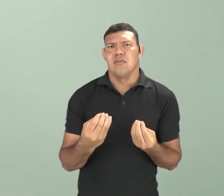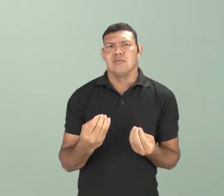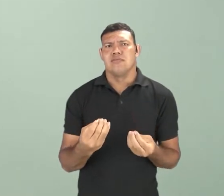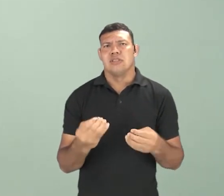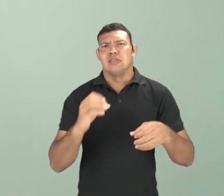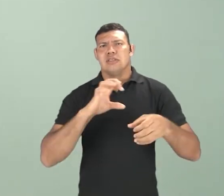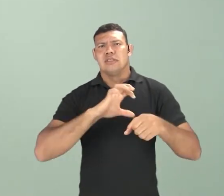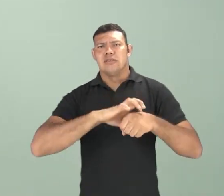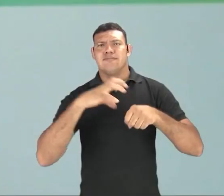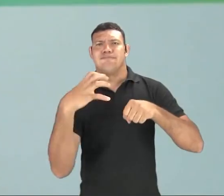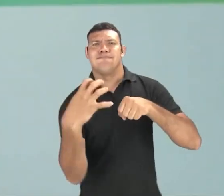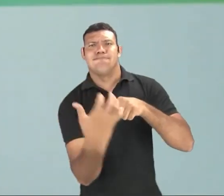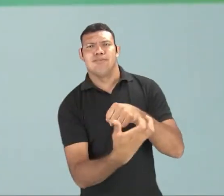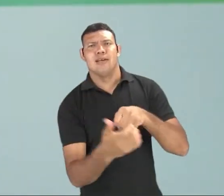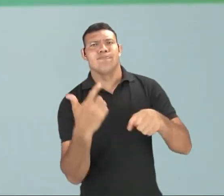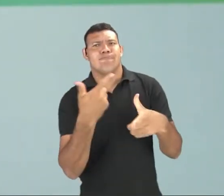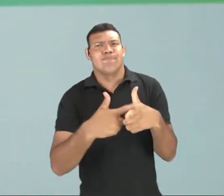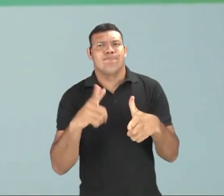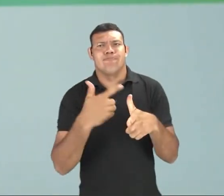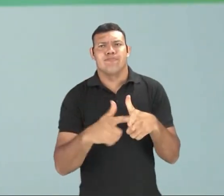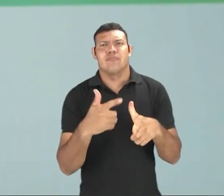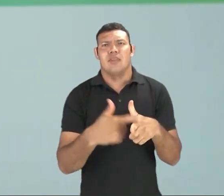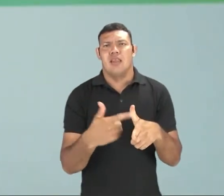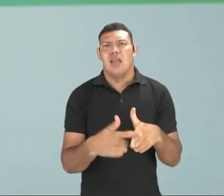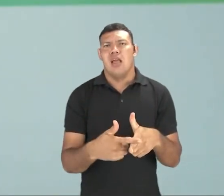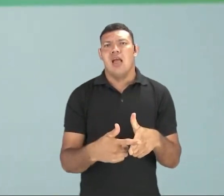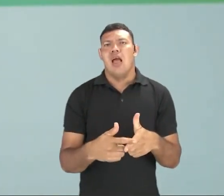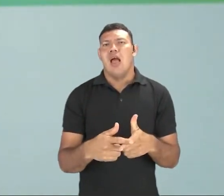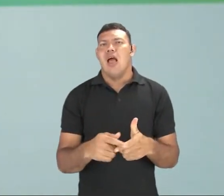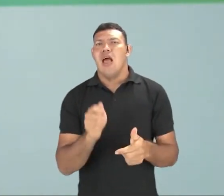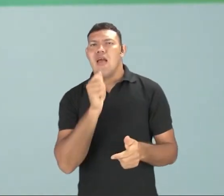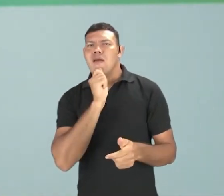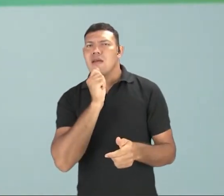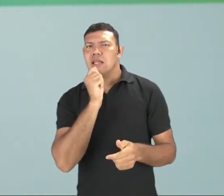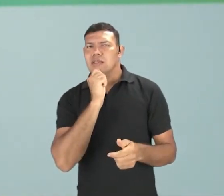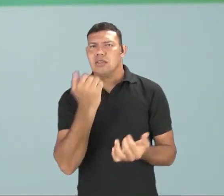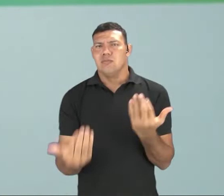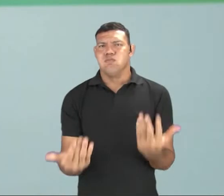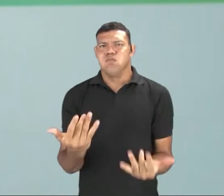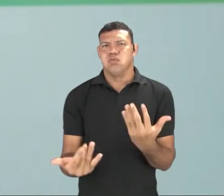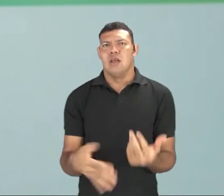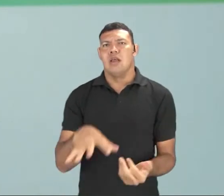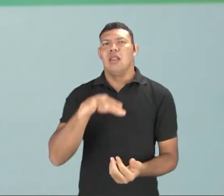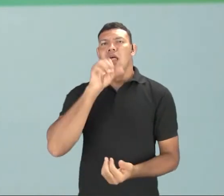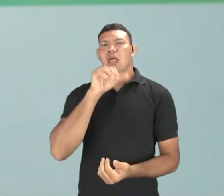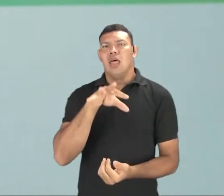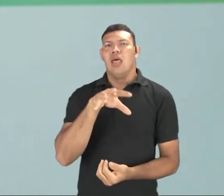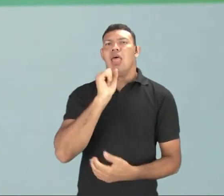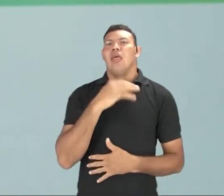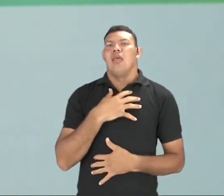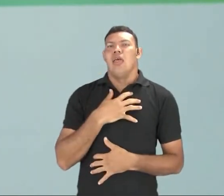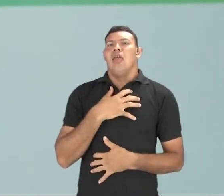cuidar, tá, em relação a esse grande problema que nós estamos passando? Certo?